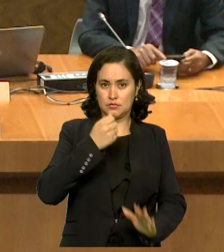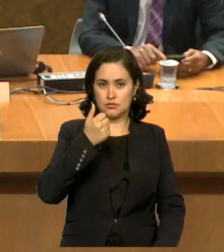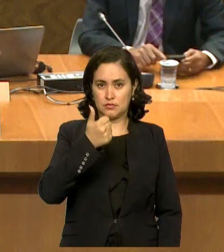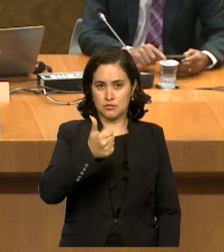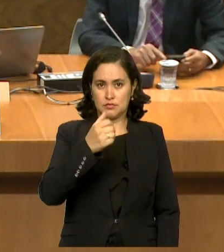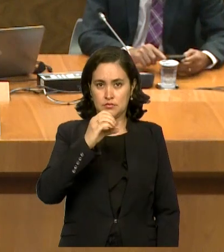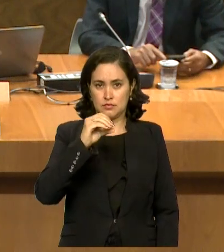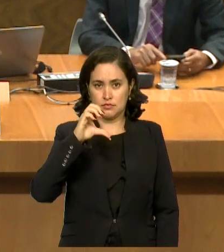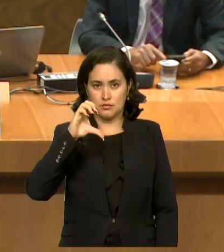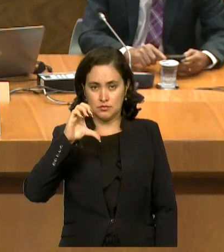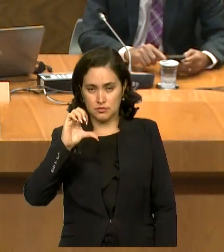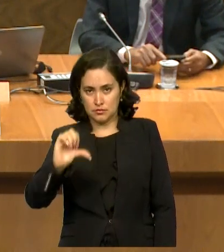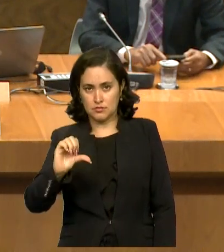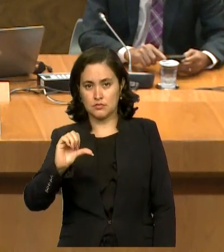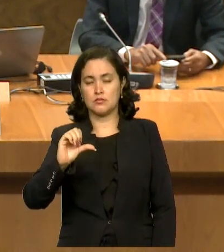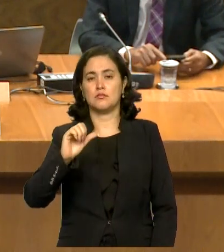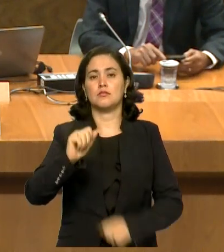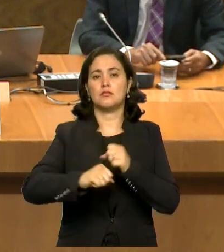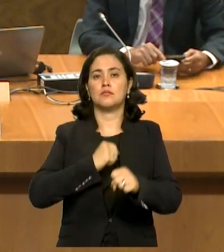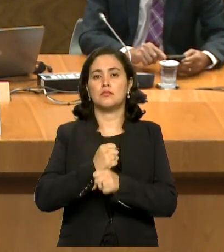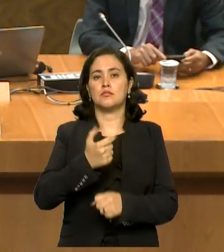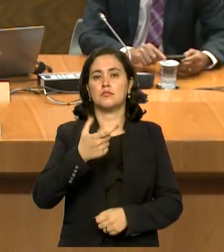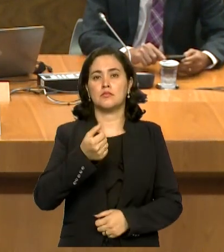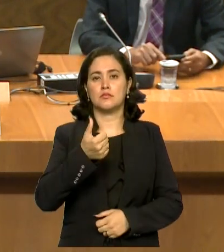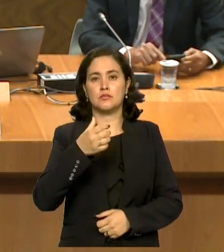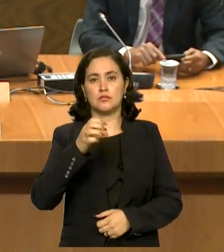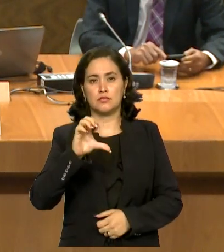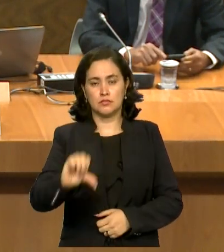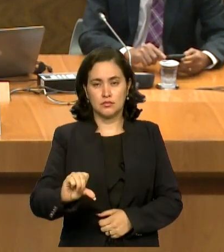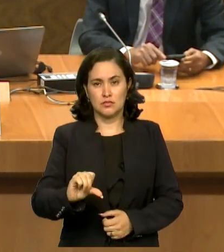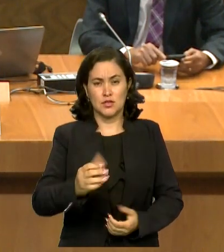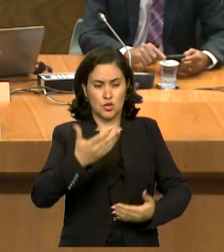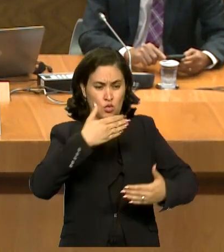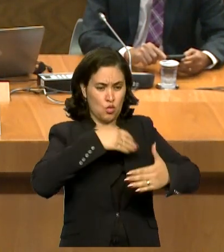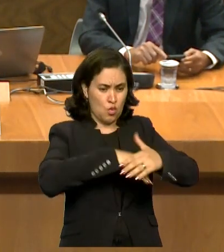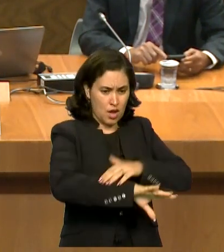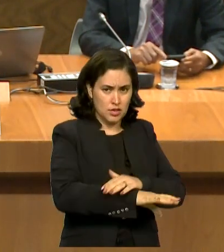109/2019, de sua autoria. Em discussão,